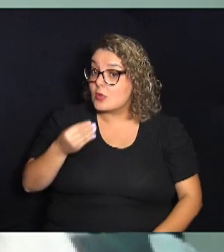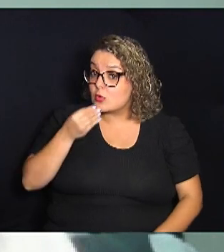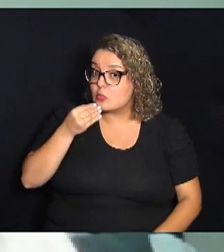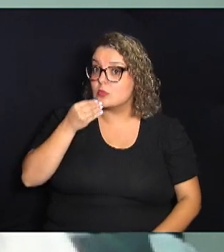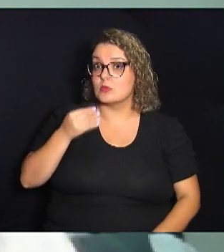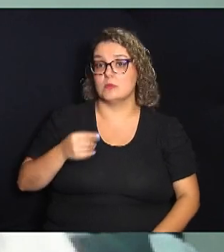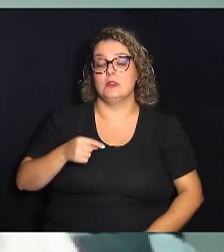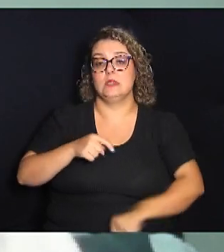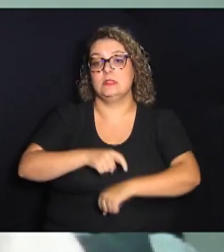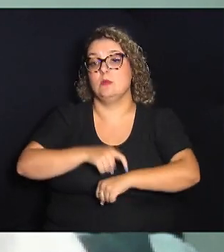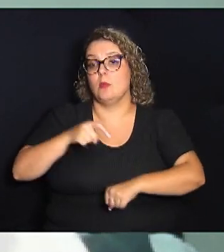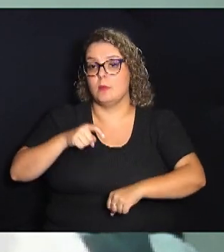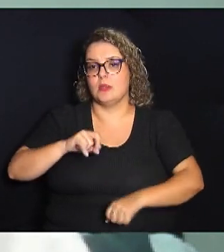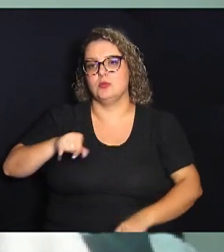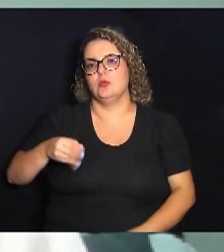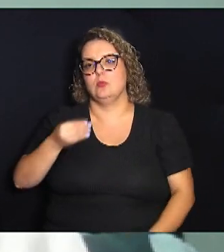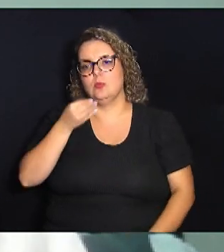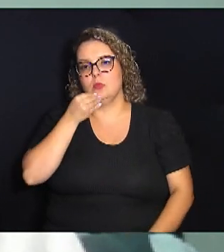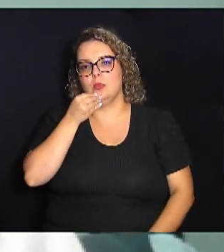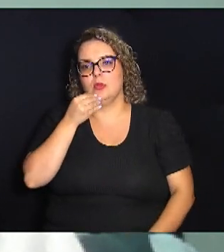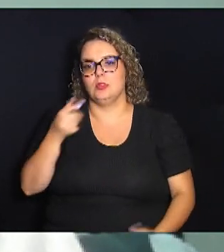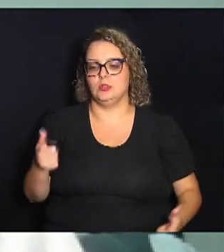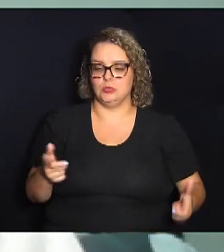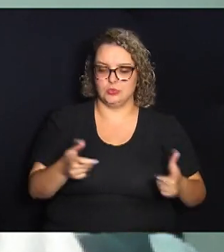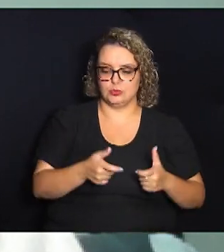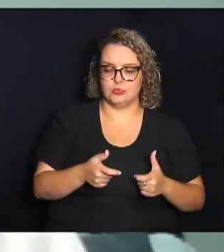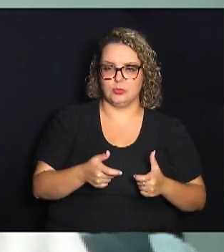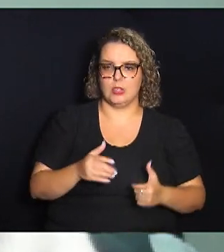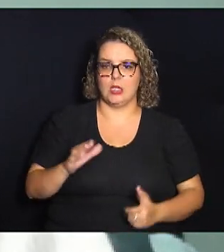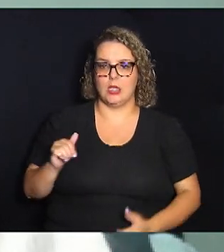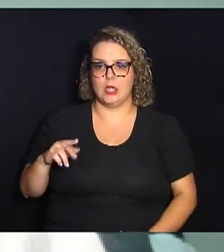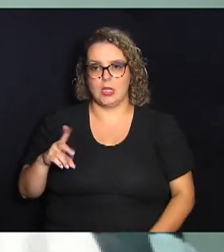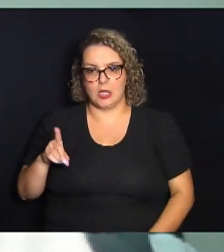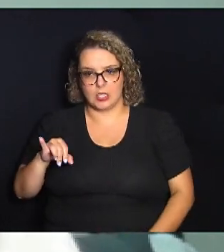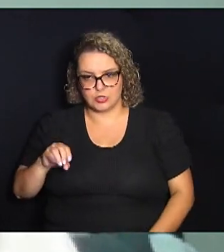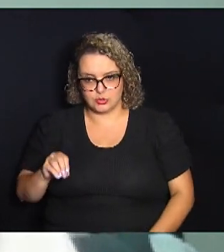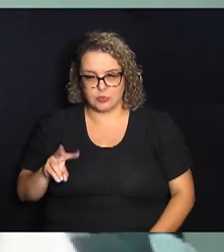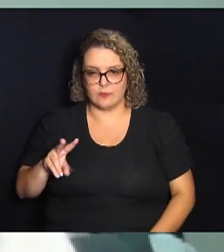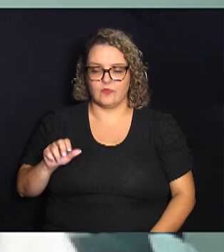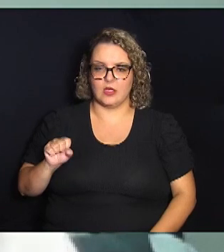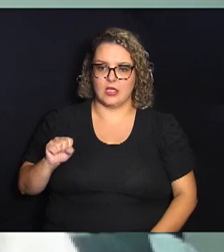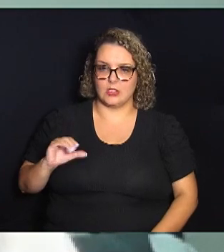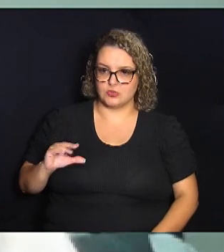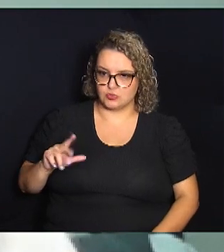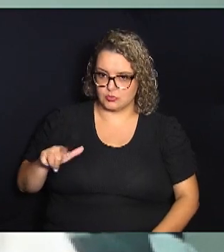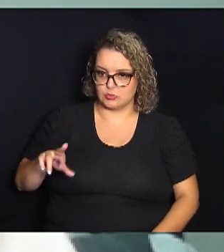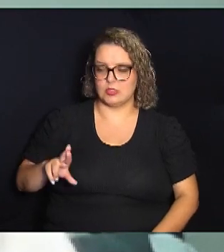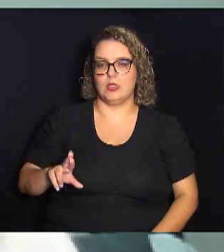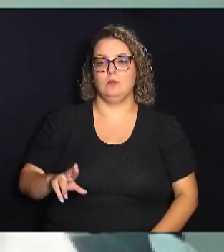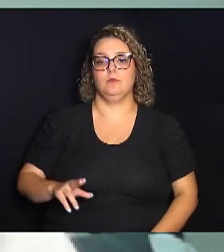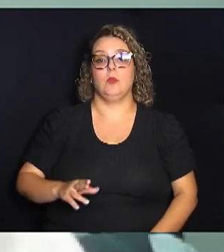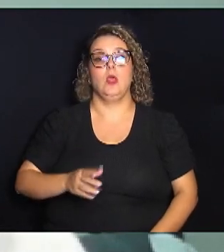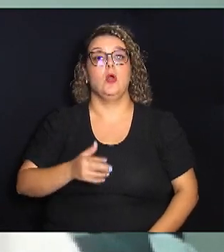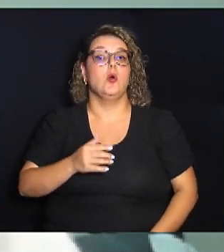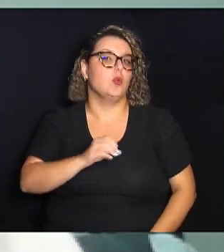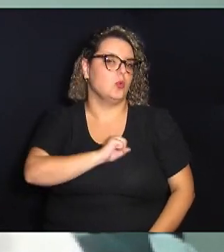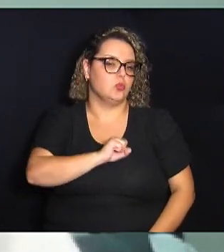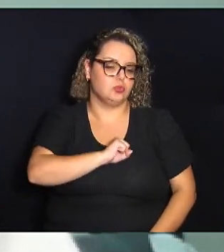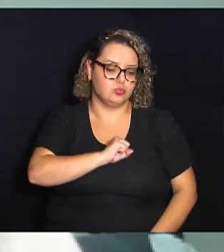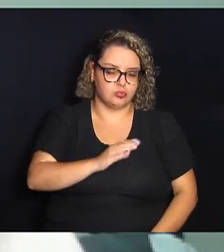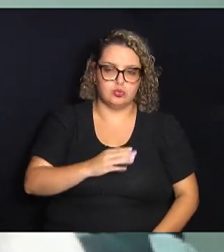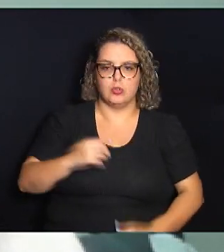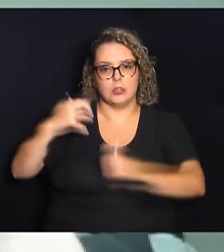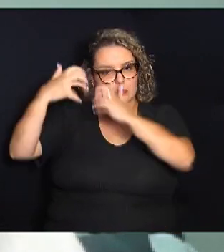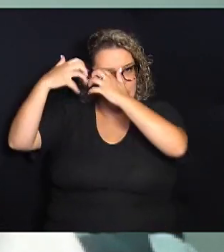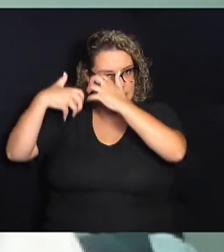janela de oportunidade, você diminui riscos cardiovasculares. E lembrando que o infarto e as doenças cardiovasculares, infarto,